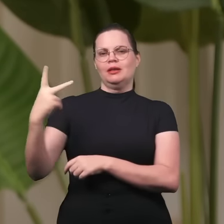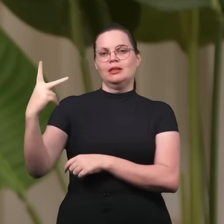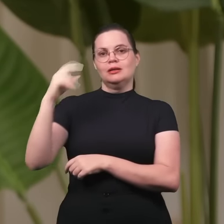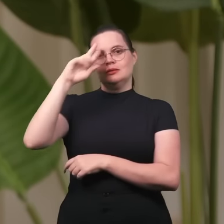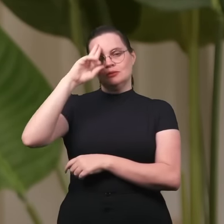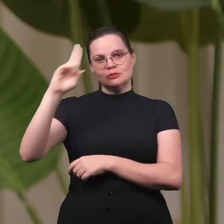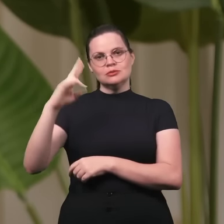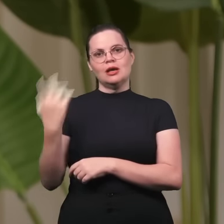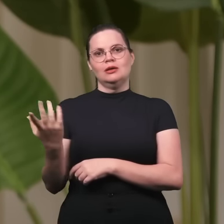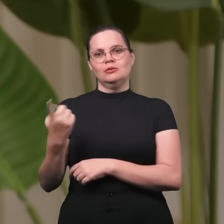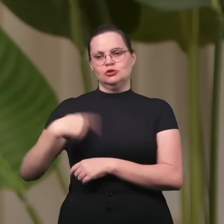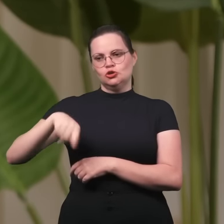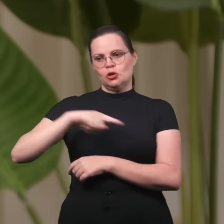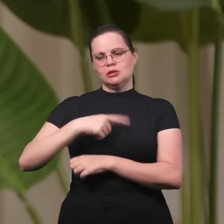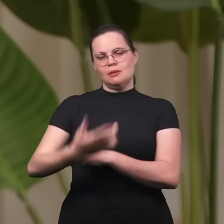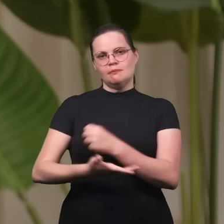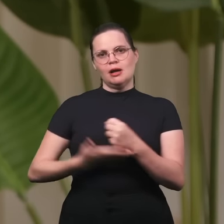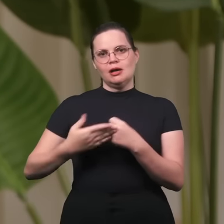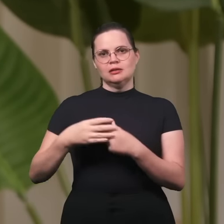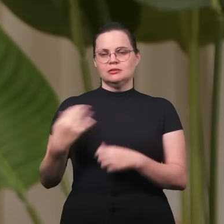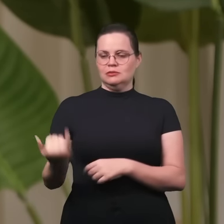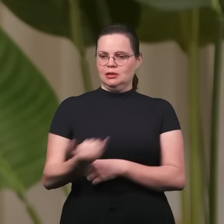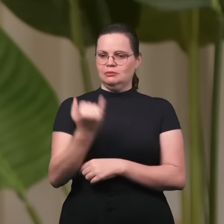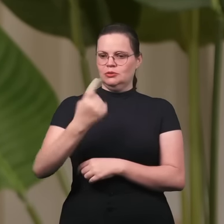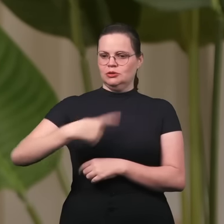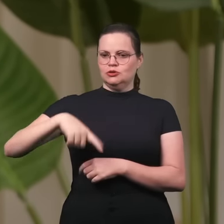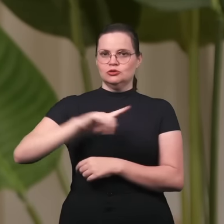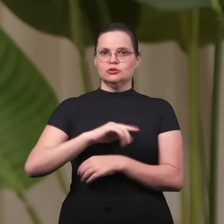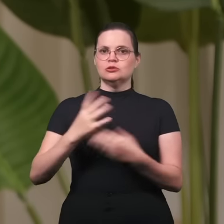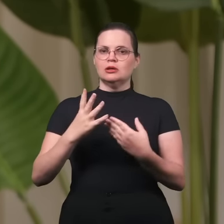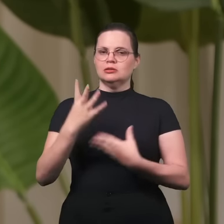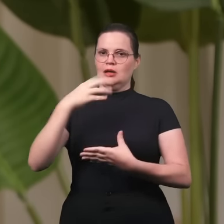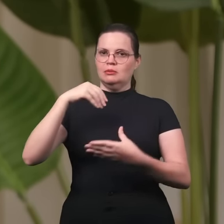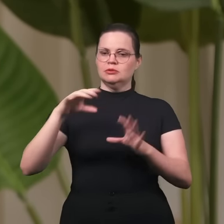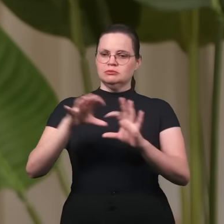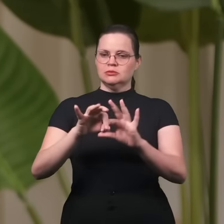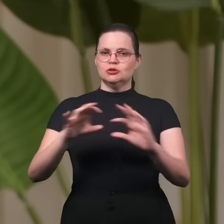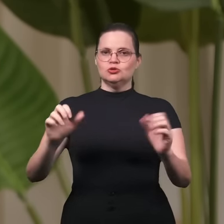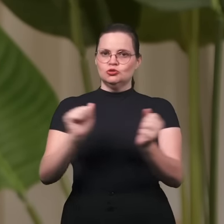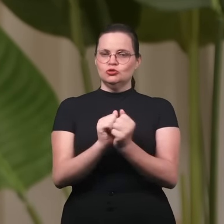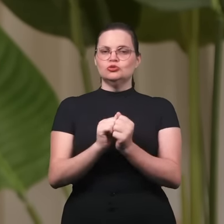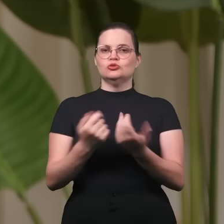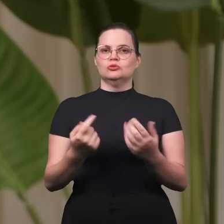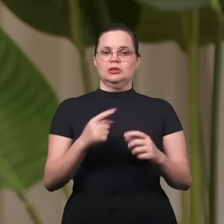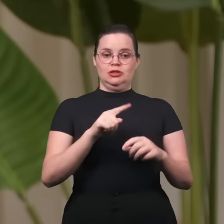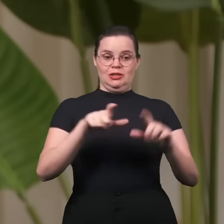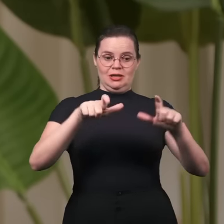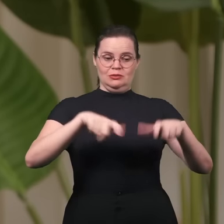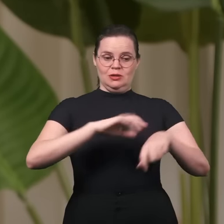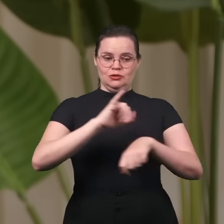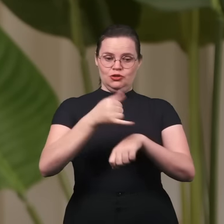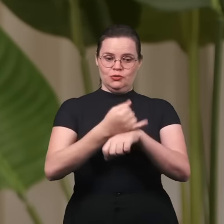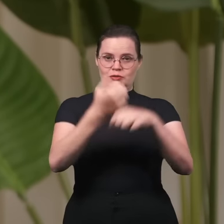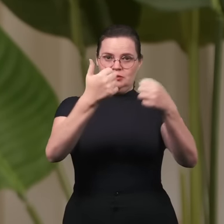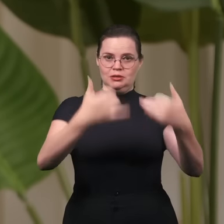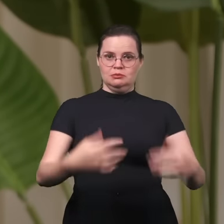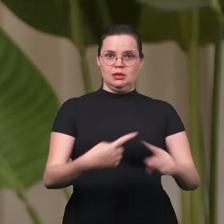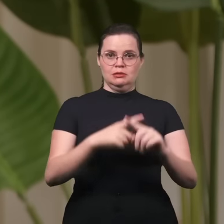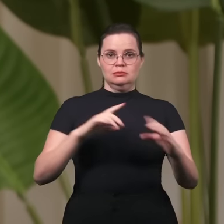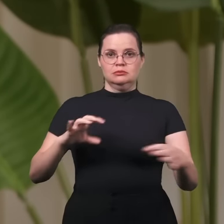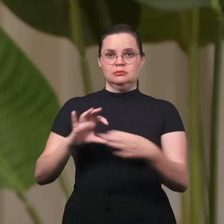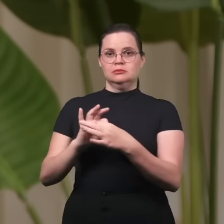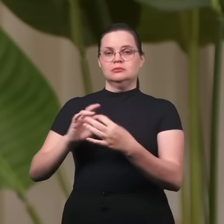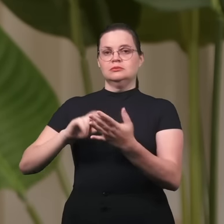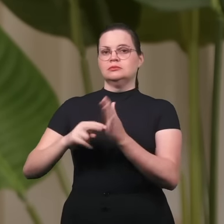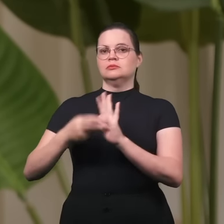Jerusalém, ou seja, na obra do Espírito Santo. Então, nós estamos aqui falando de Jerusalém, mas queremos, na verdade,